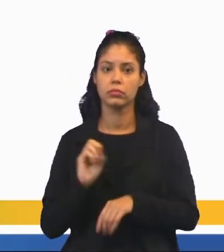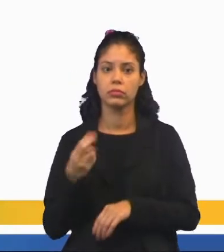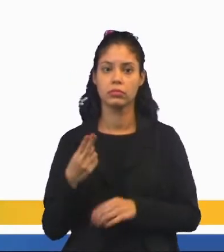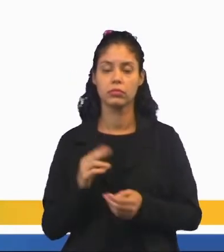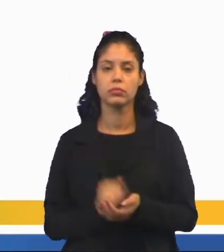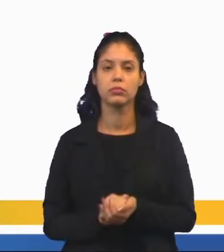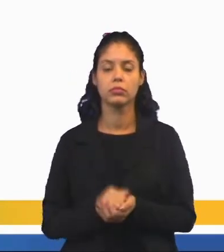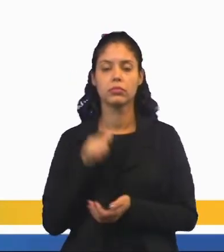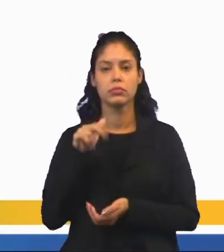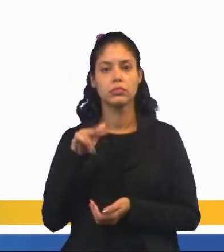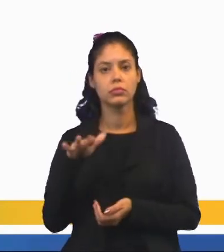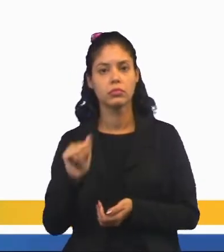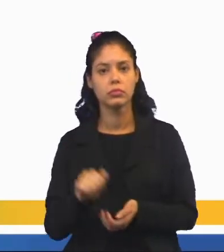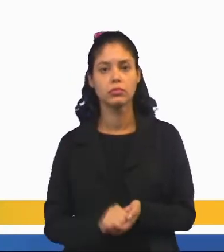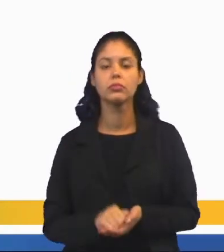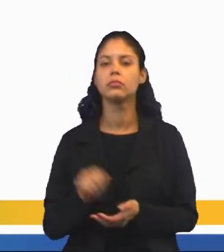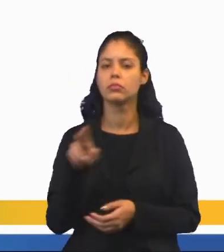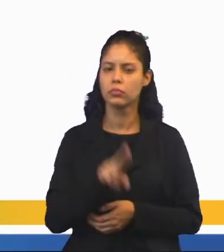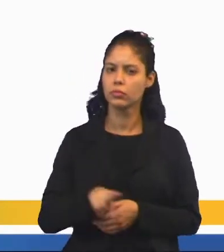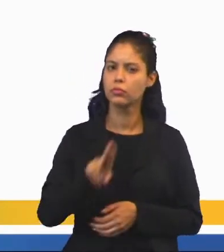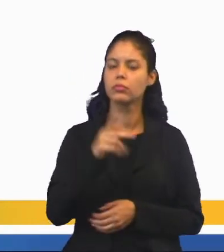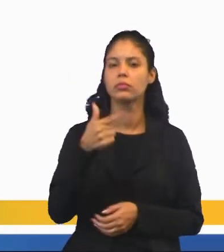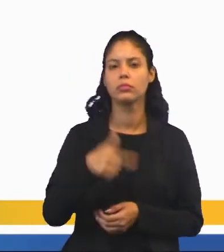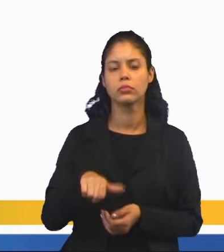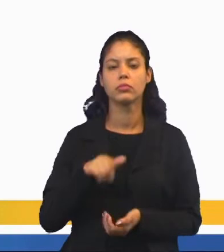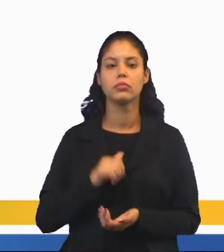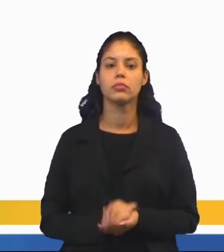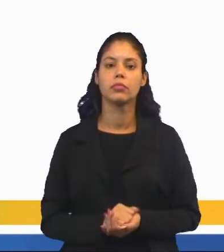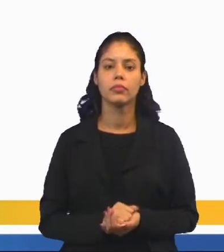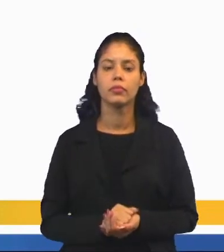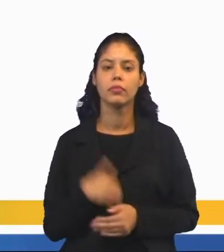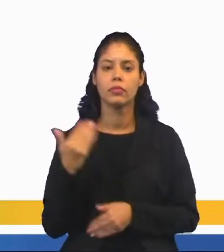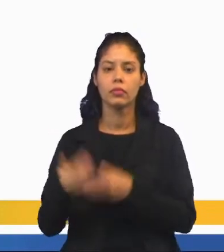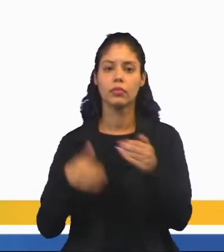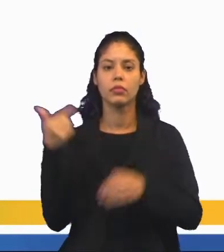ou de alumínio, então se reutilizava, usava-se novamente.